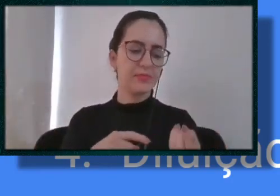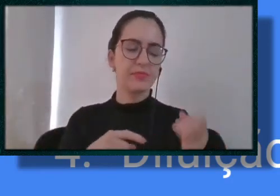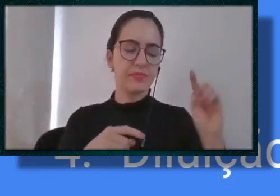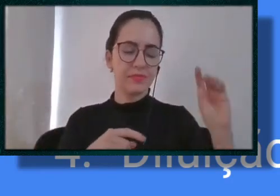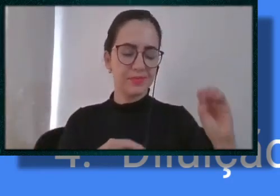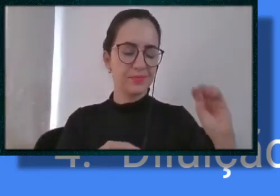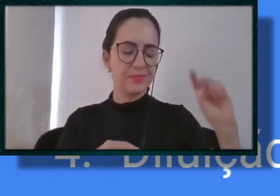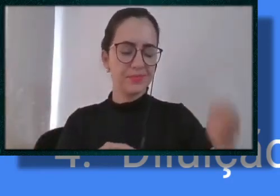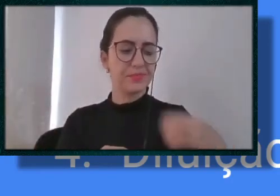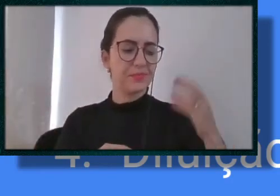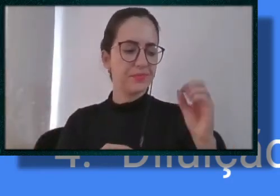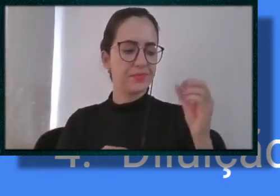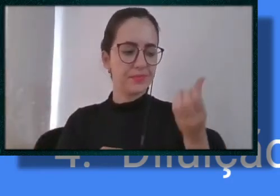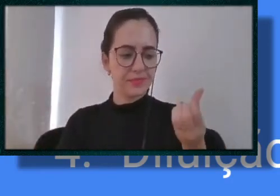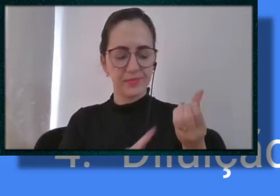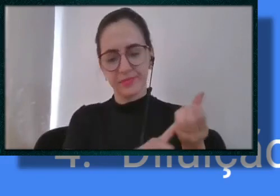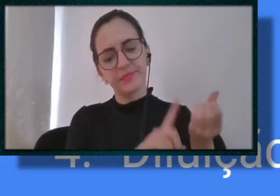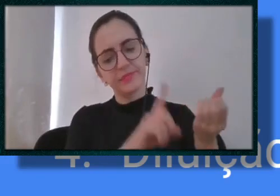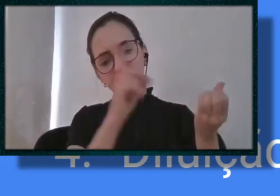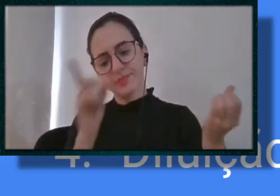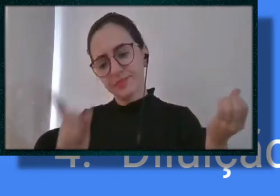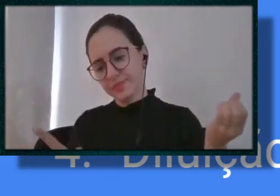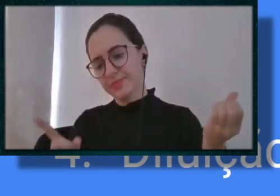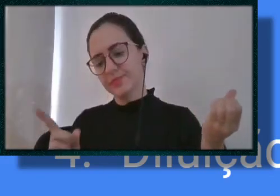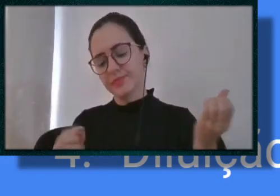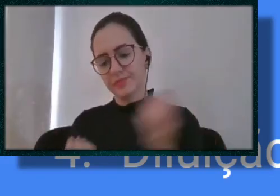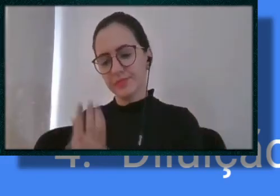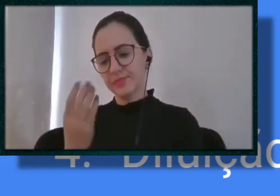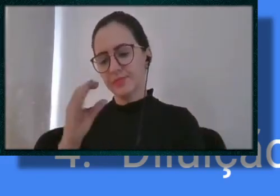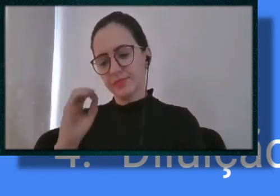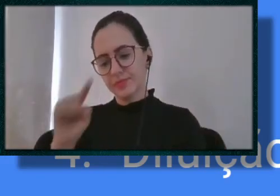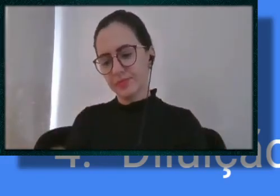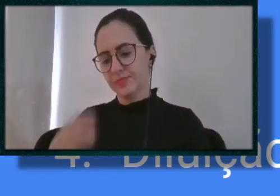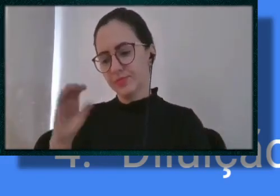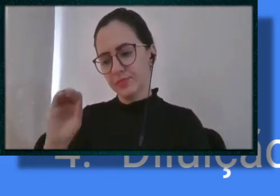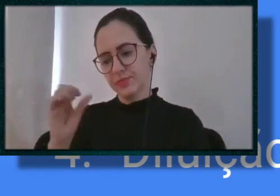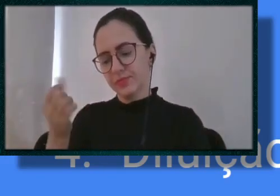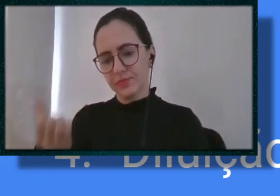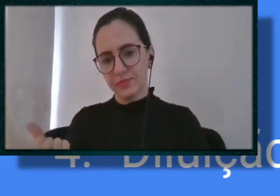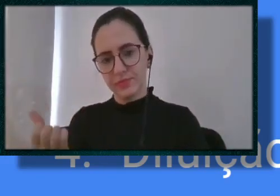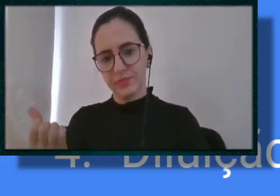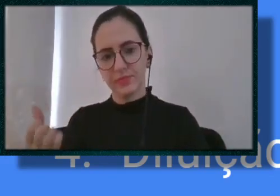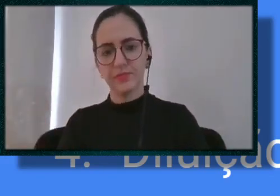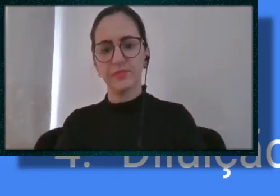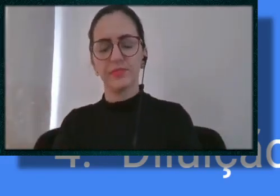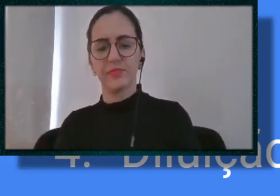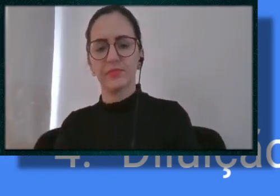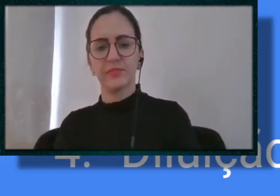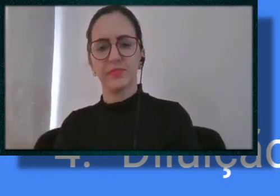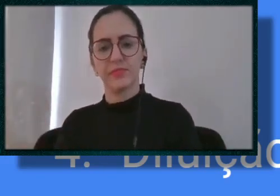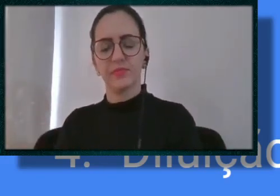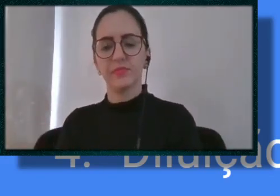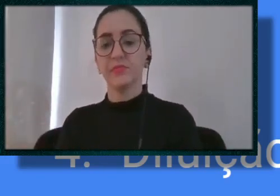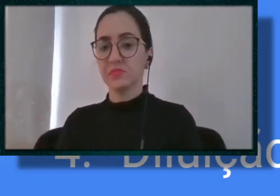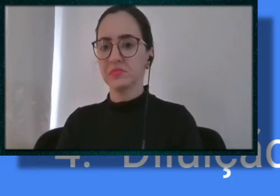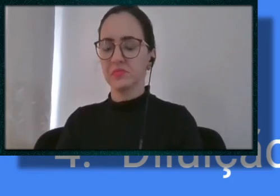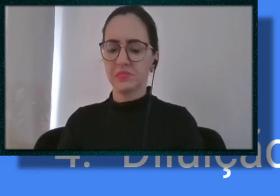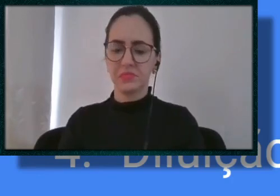esse balanceamento, quando eu percebi que isso acontece, eu vou ter que agora ver qual vai ser o resultado